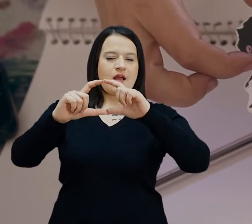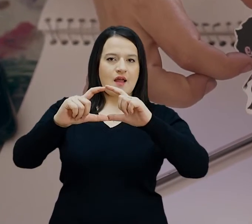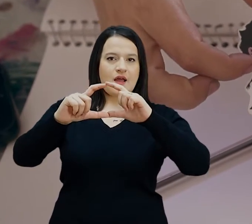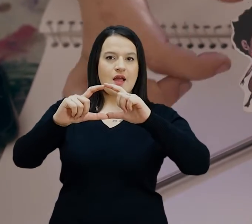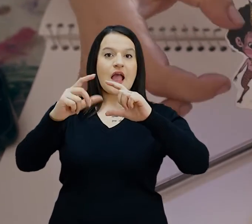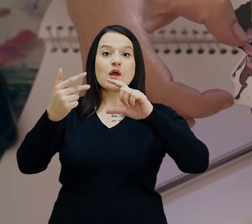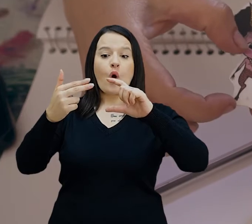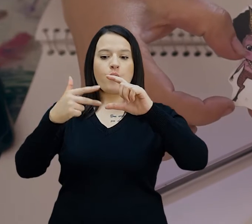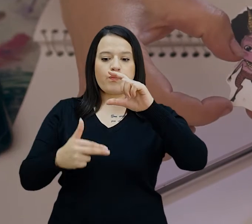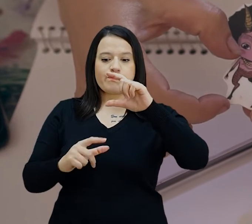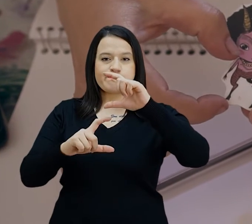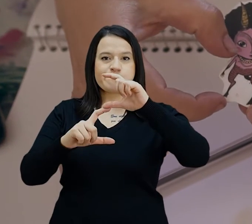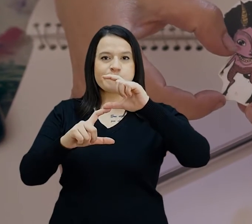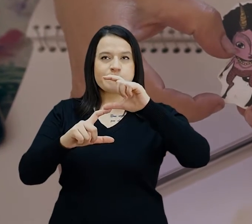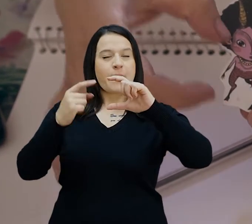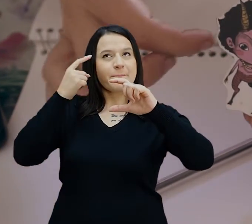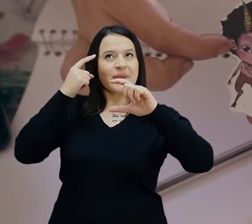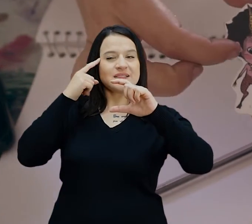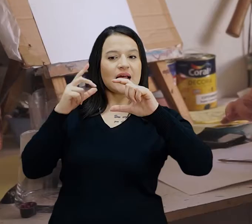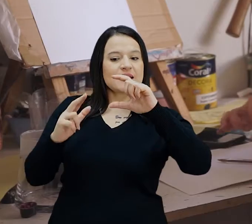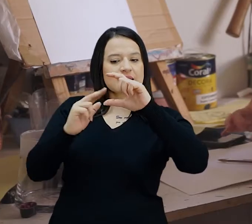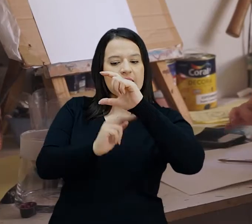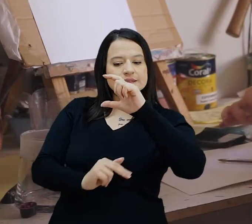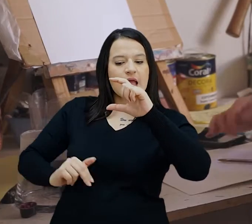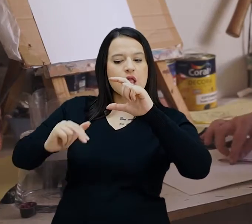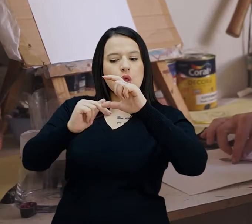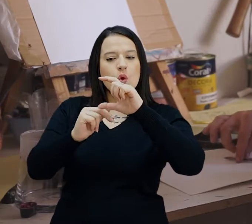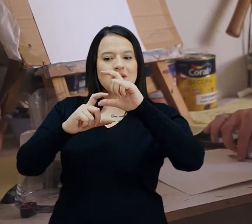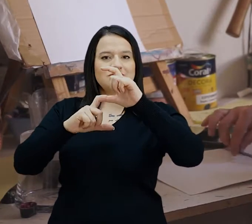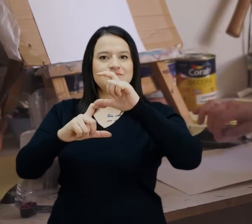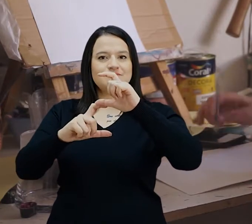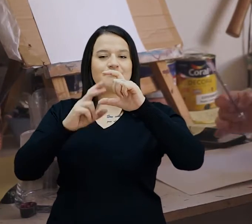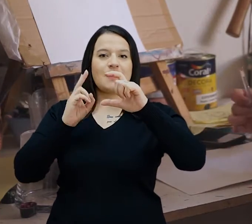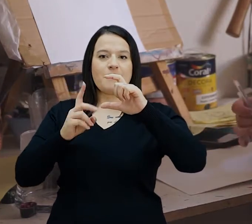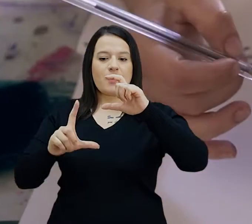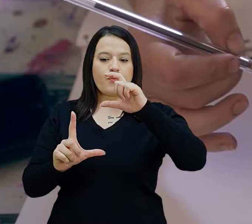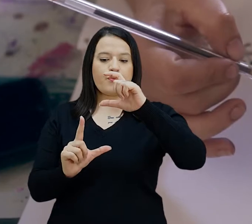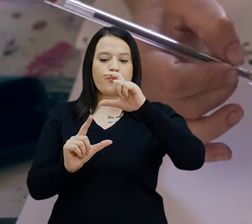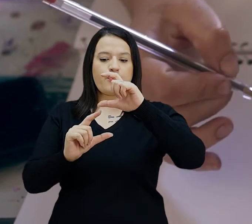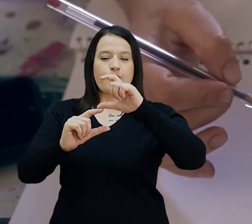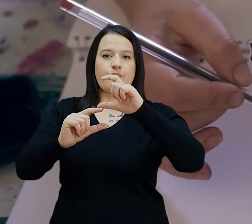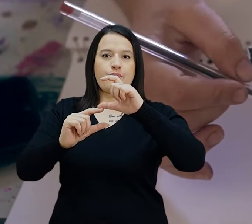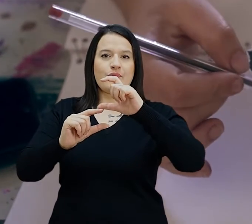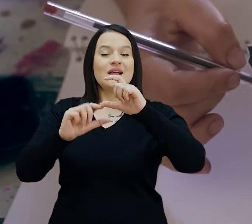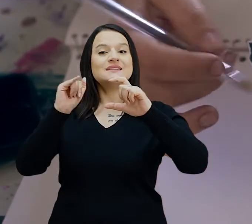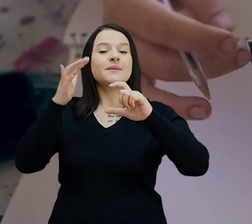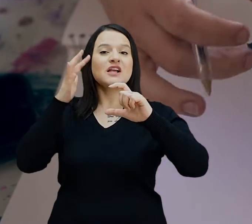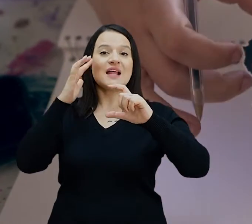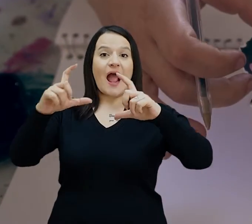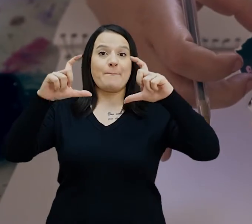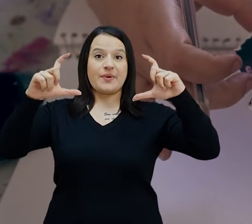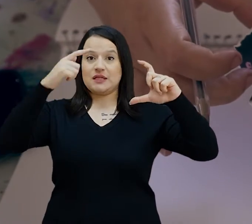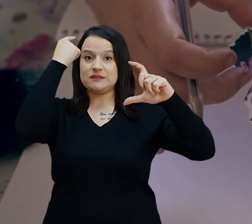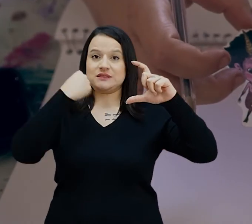uma cabeça e aqui eu tenho outra cabeça. Então, ele desenvolveu o desenho dele com um corpo bem